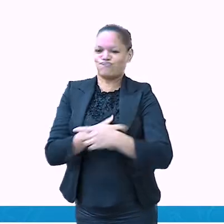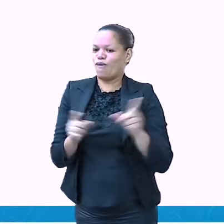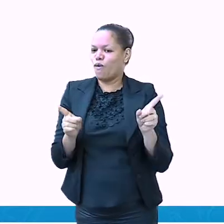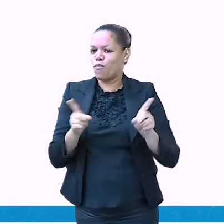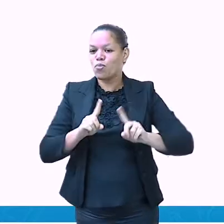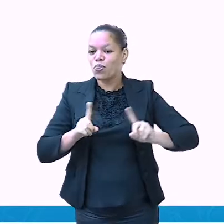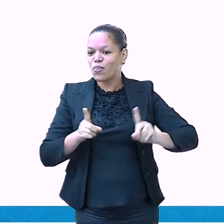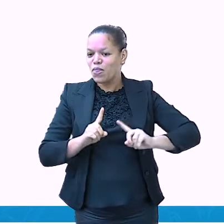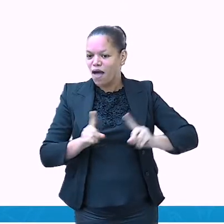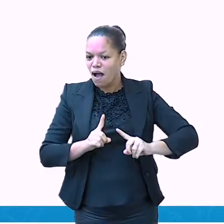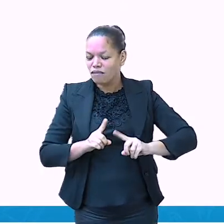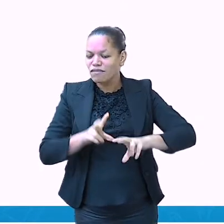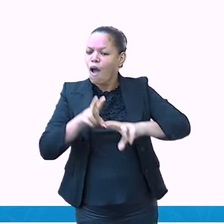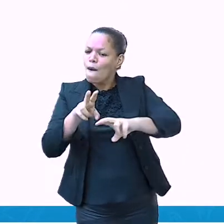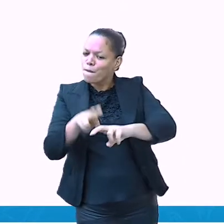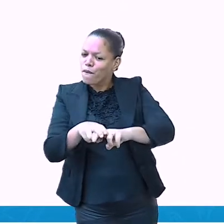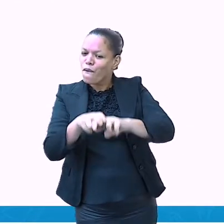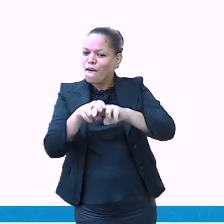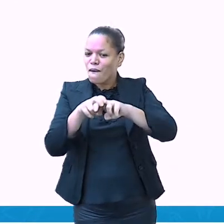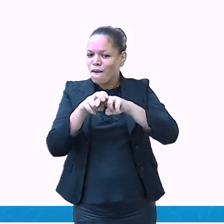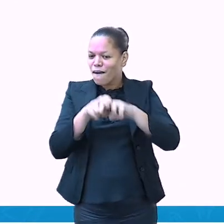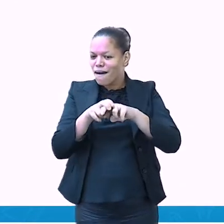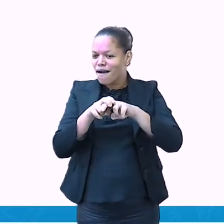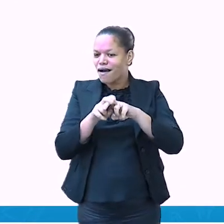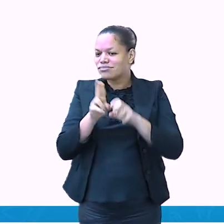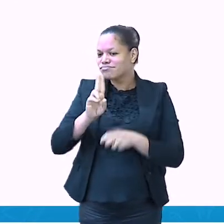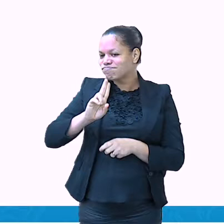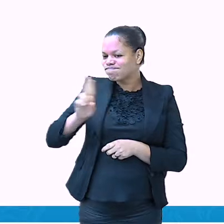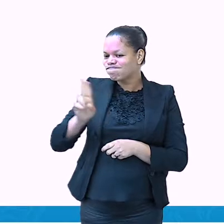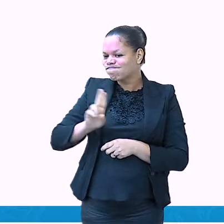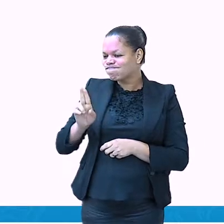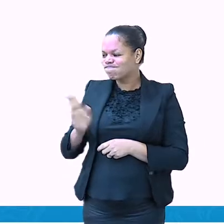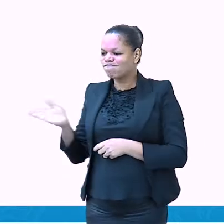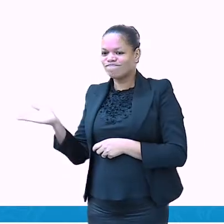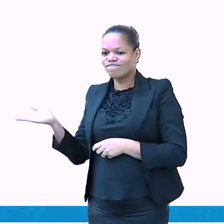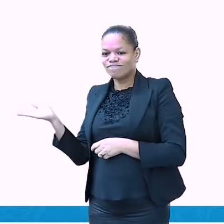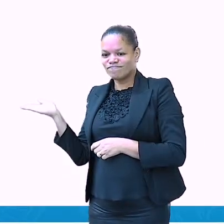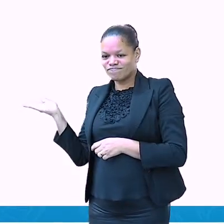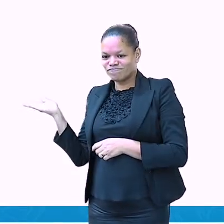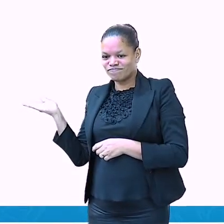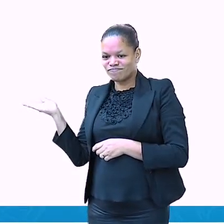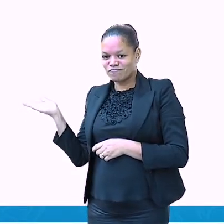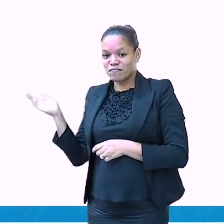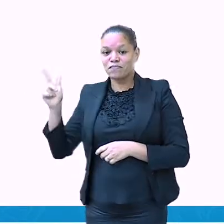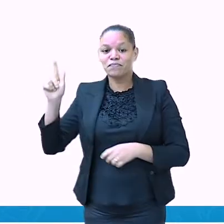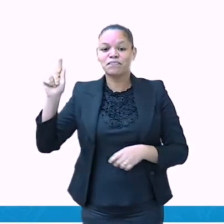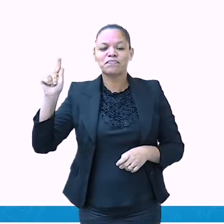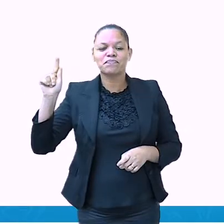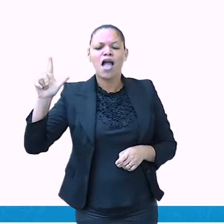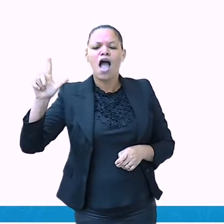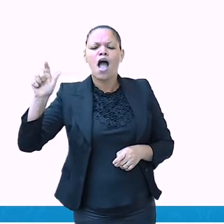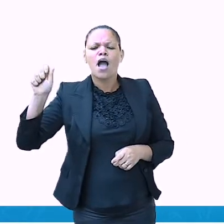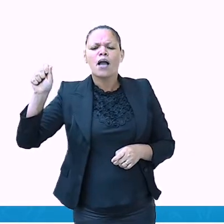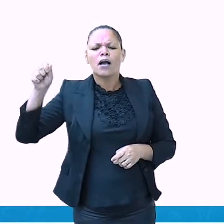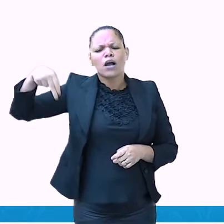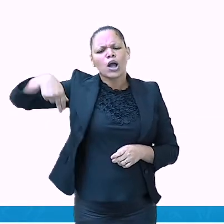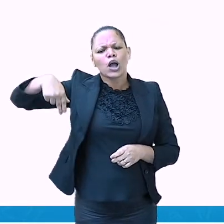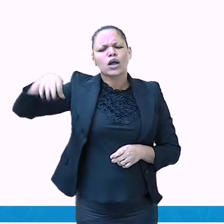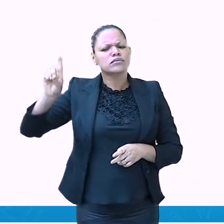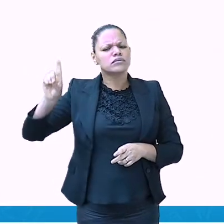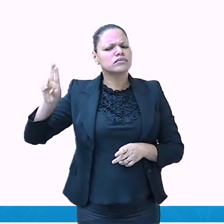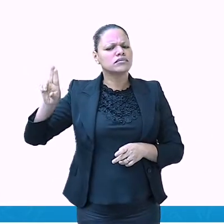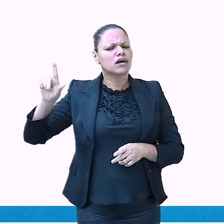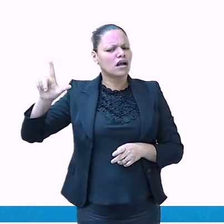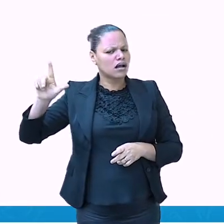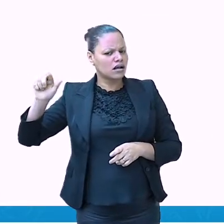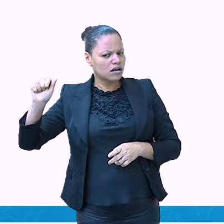você passa por aí e vê um pato assim na parte de trás, mexendo nas penas, ele não tá se coçando, ele tá